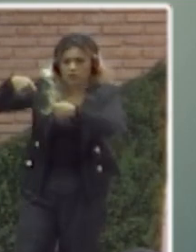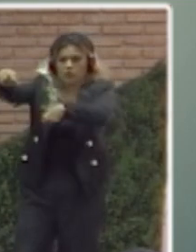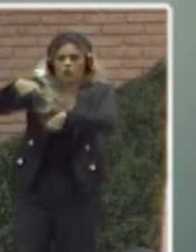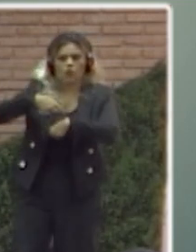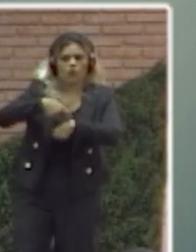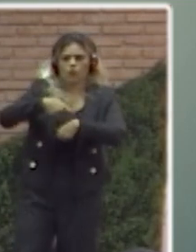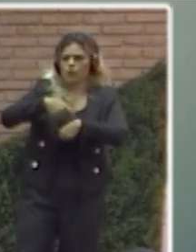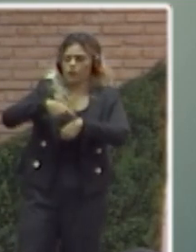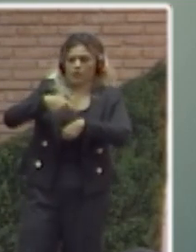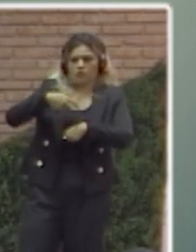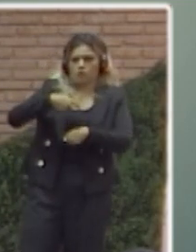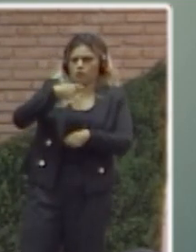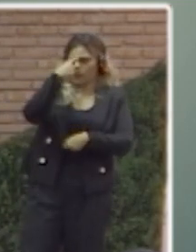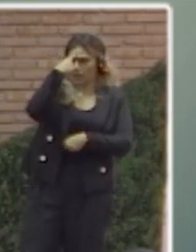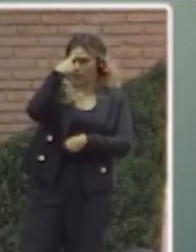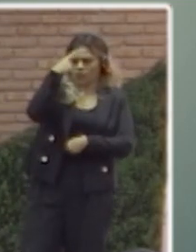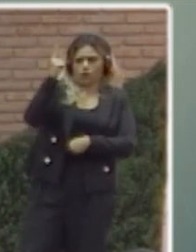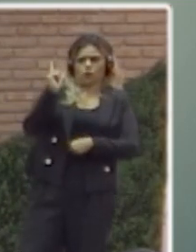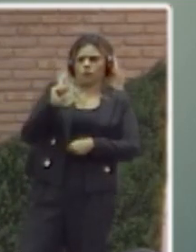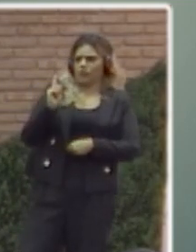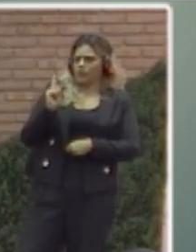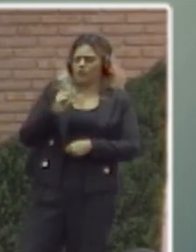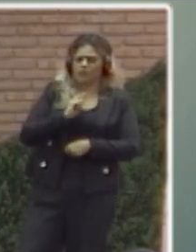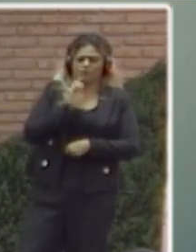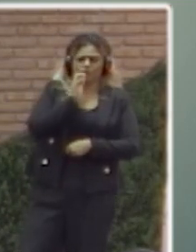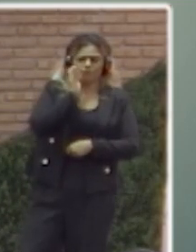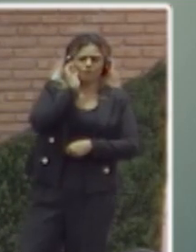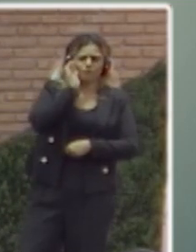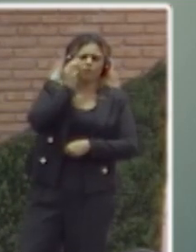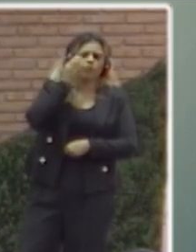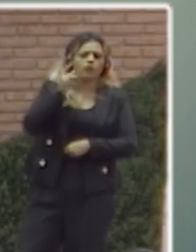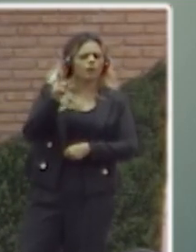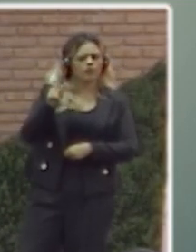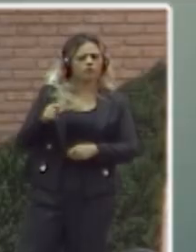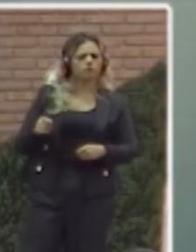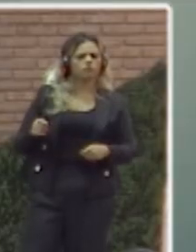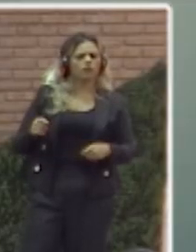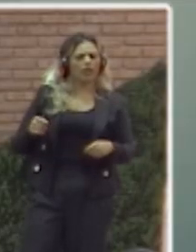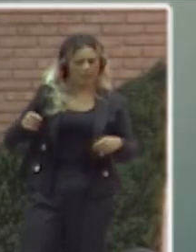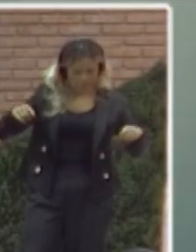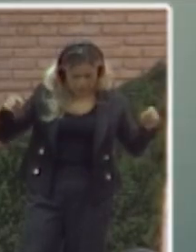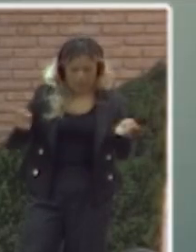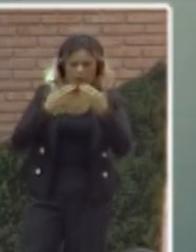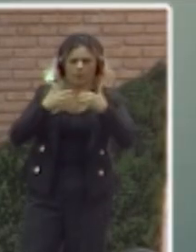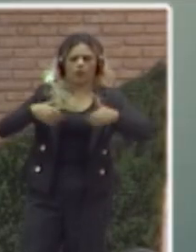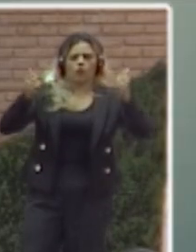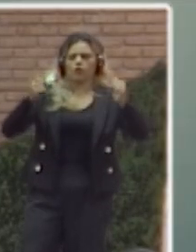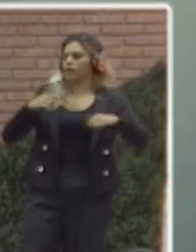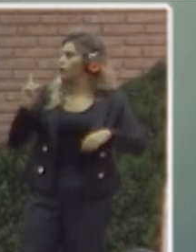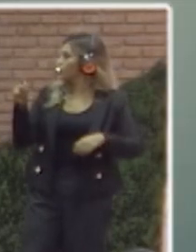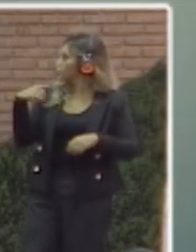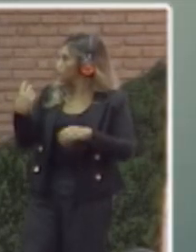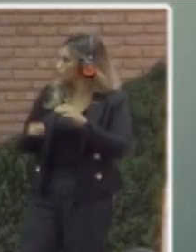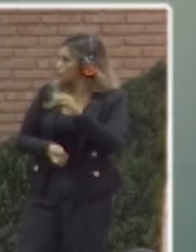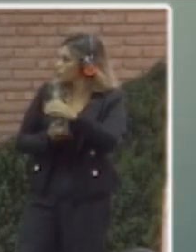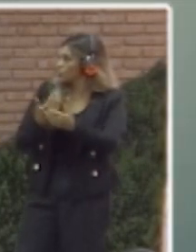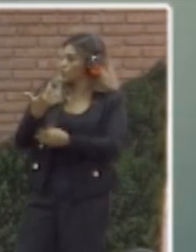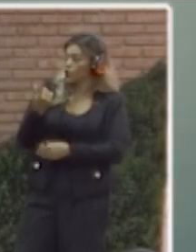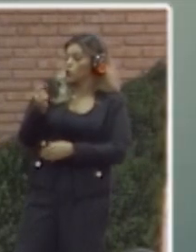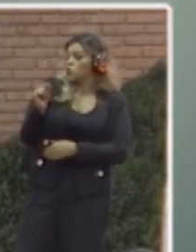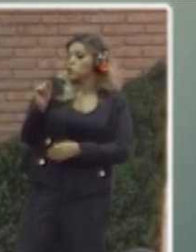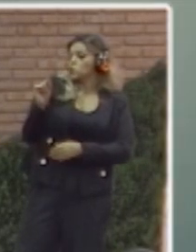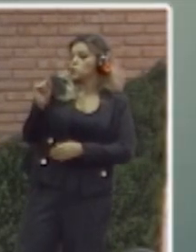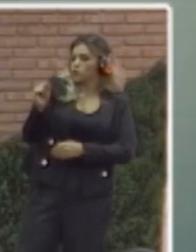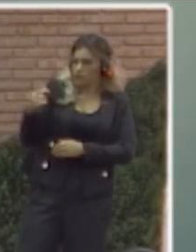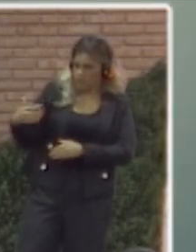que era inimaginável. Mas a gente achou que a gente podia fazer melhor. Então, a gente desenvolveu